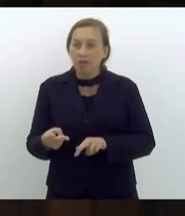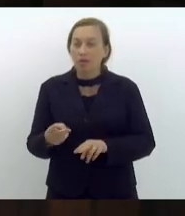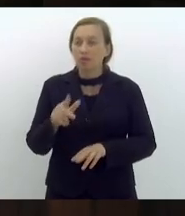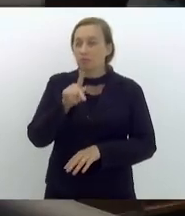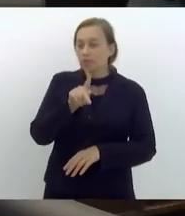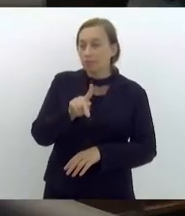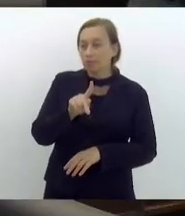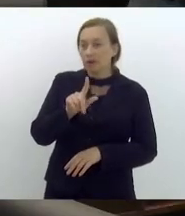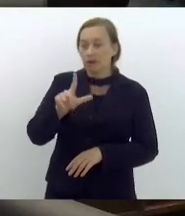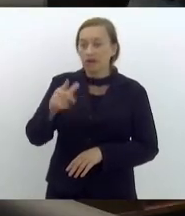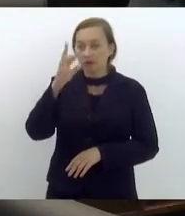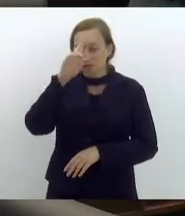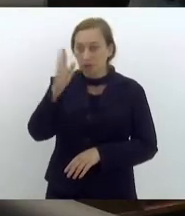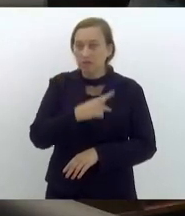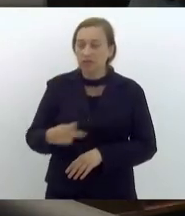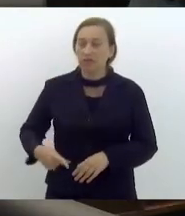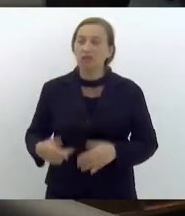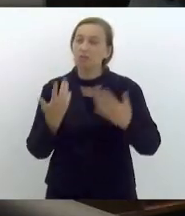Presidente